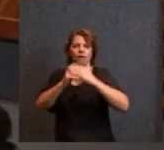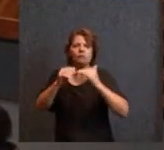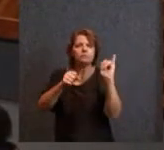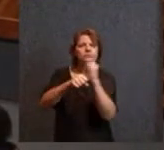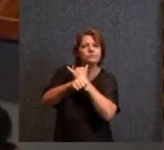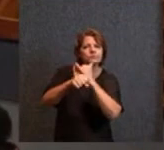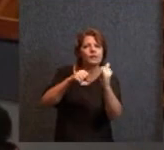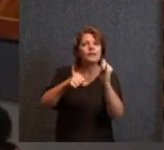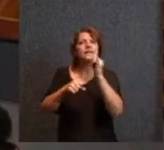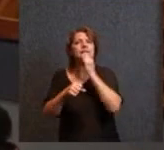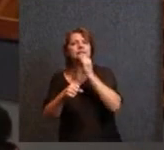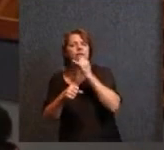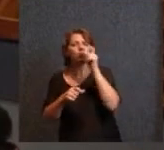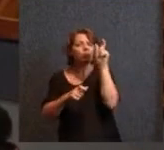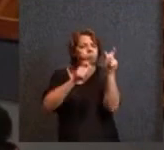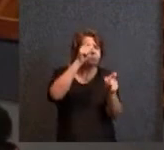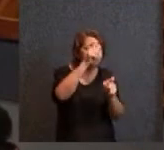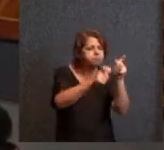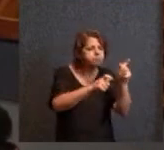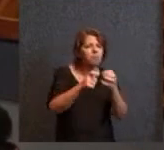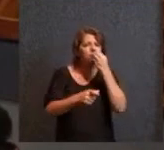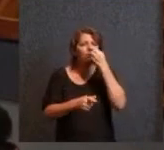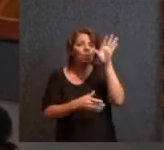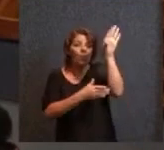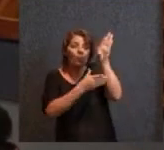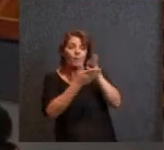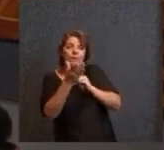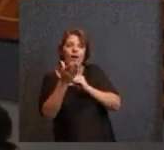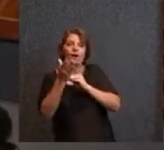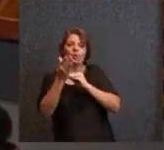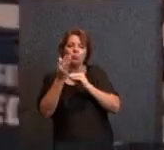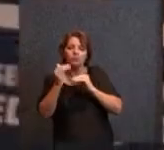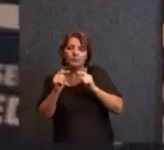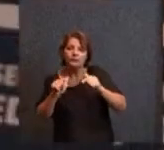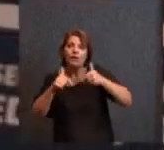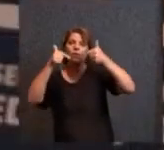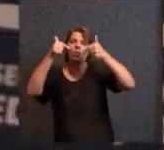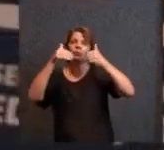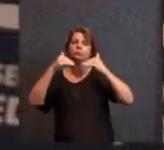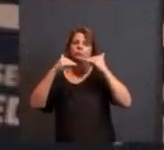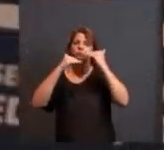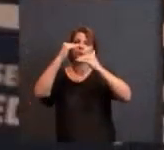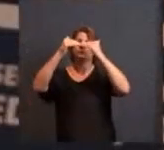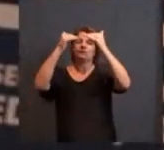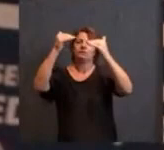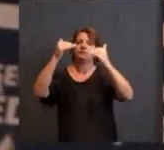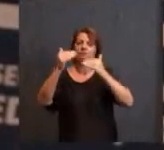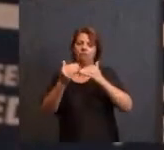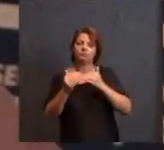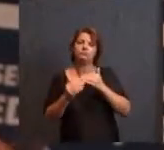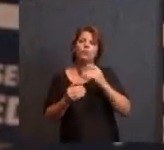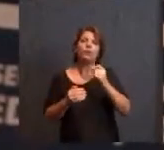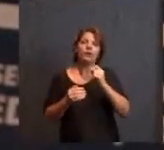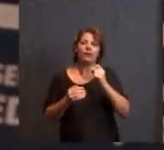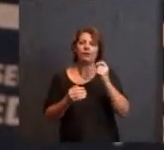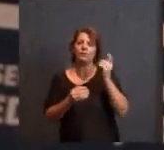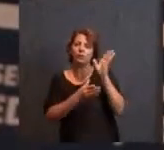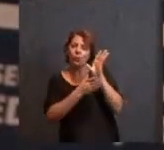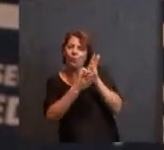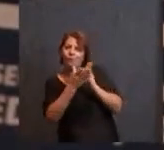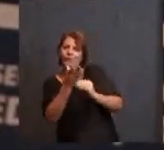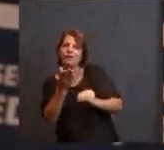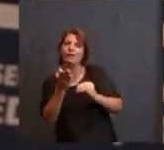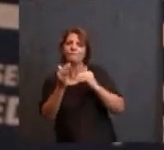exemplos bons, por situações, por causas de sucesso, mostraram que a gente pode, seguindo esses caminhos, encurtar os nossos, para poder a gente